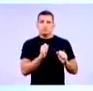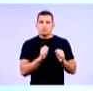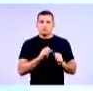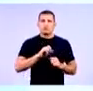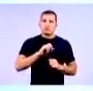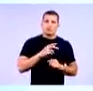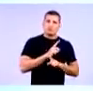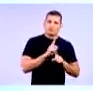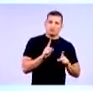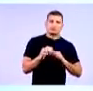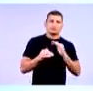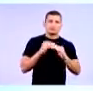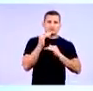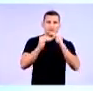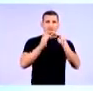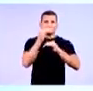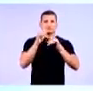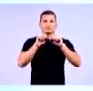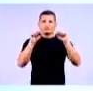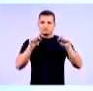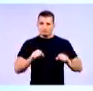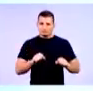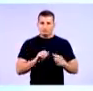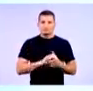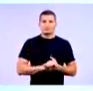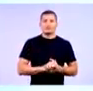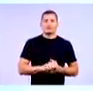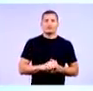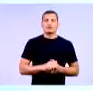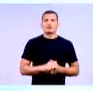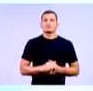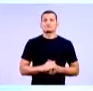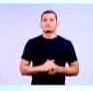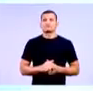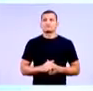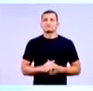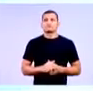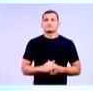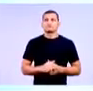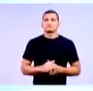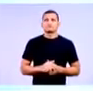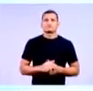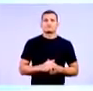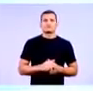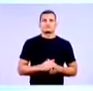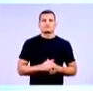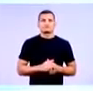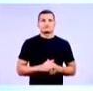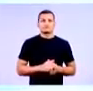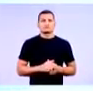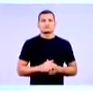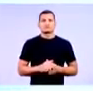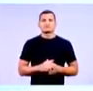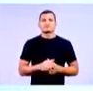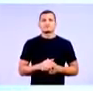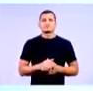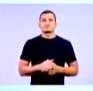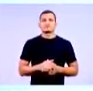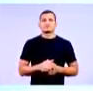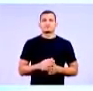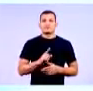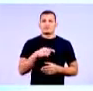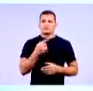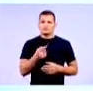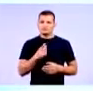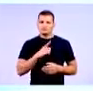vem a análise de requisitos, que a gente vai procurar saber quais são as funcionalidades que o sistema tem que ter, né, para atender à demanda do cliente. Depois vem